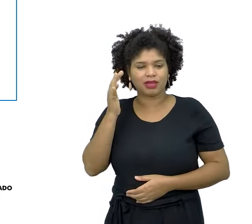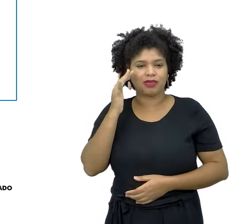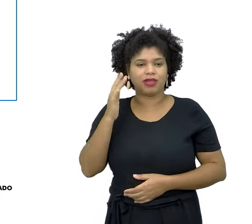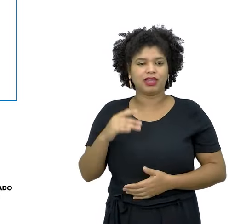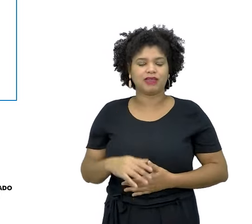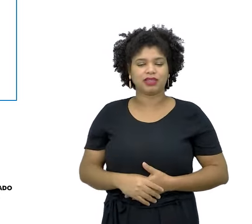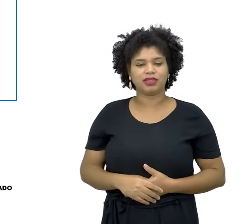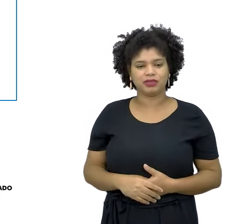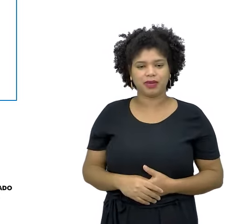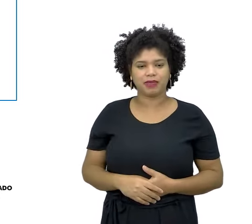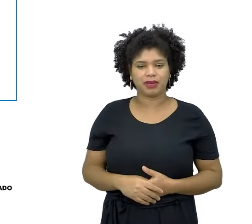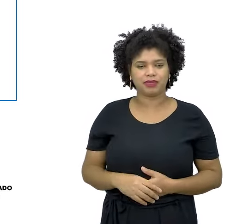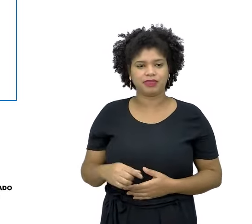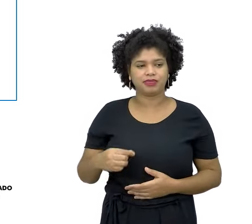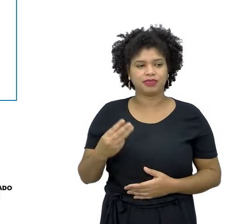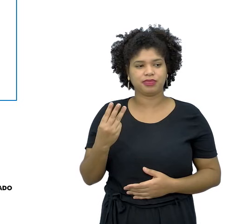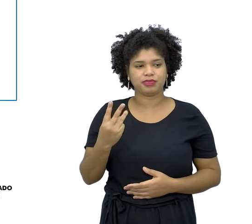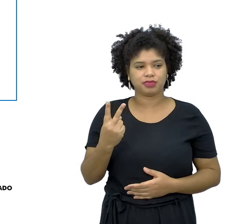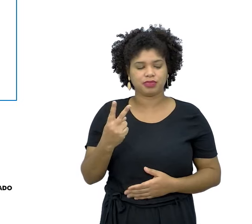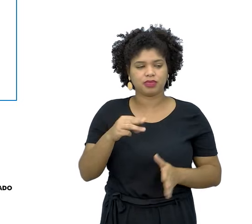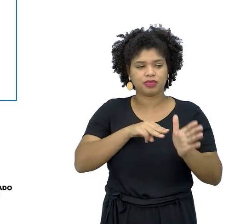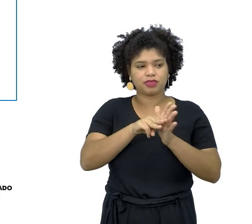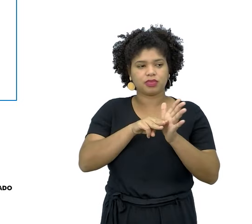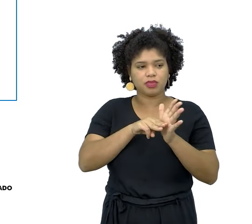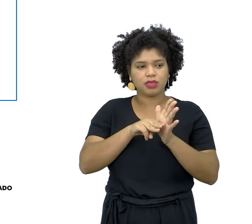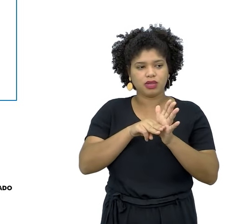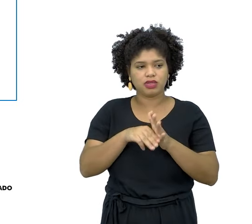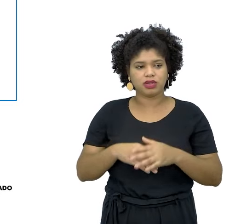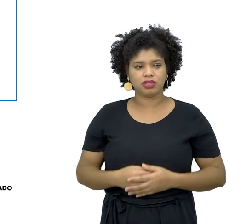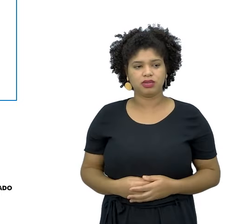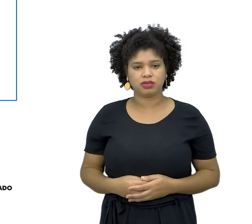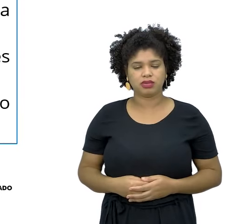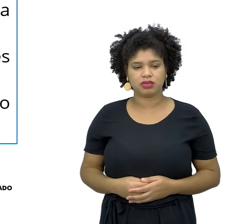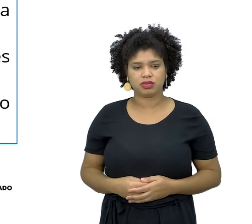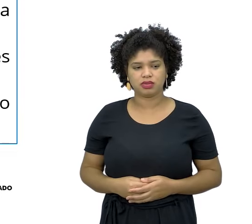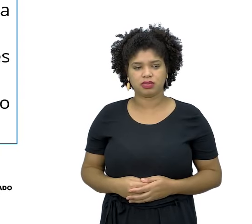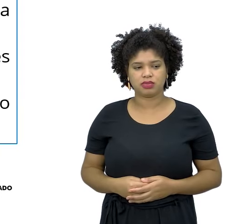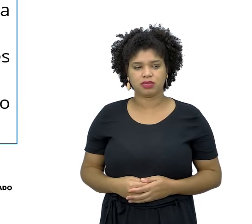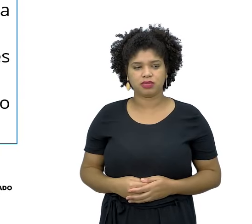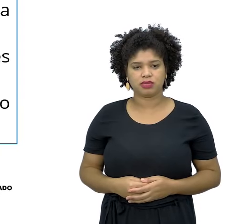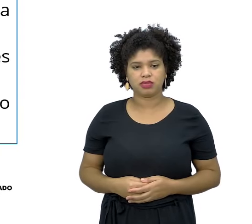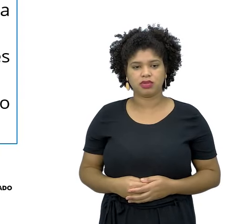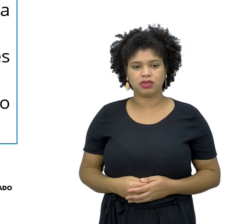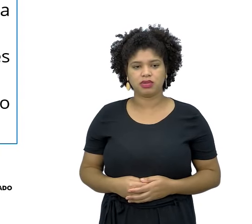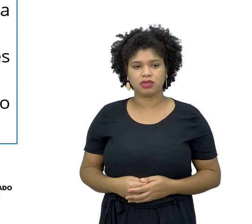nessas duas metodologias de avaliação, tá bom? Pode passar.